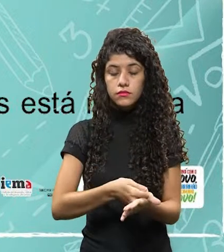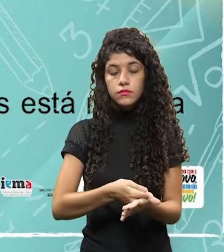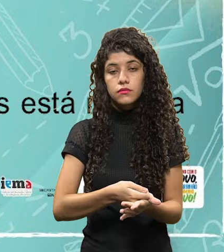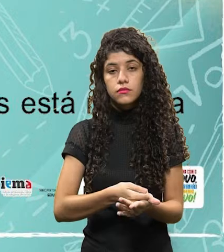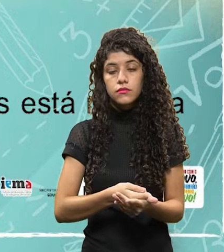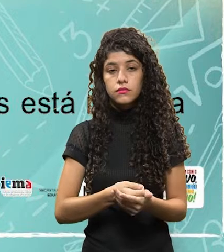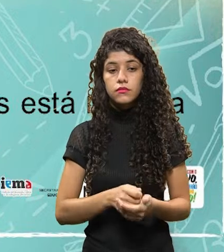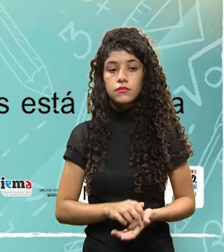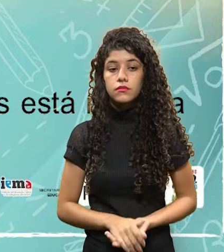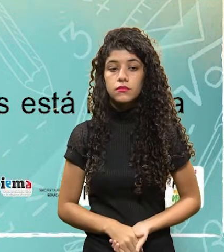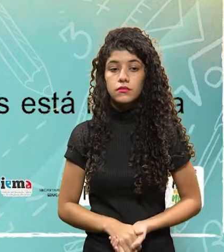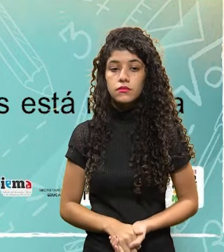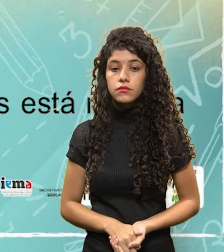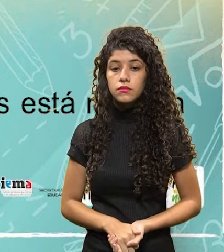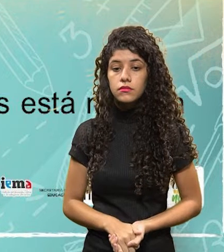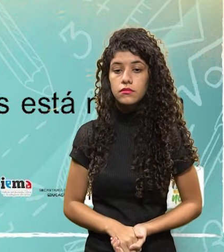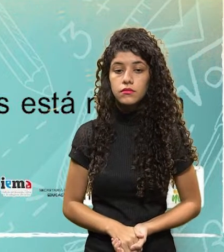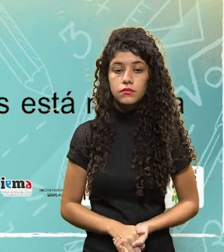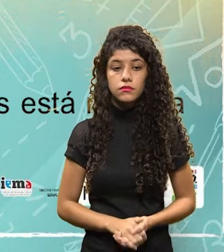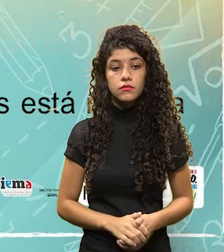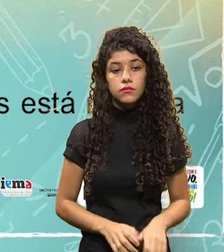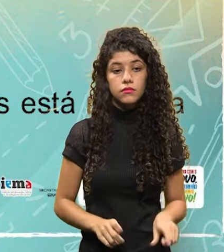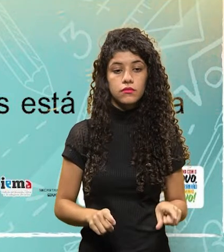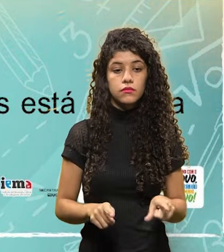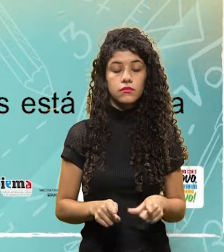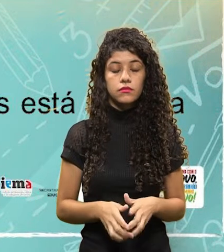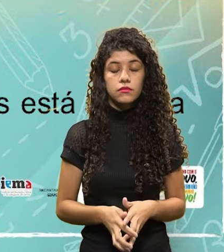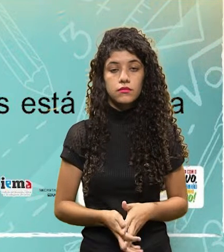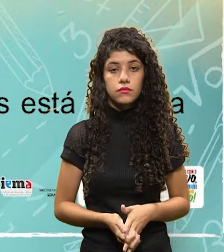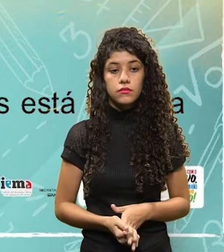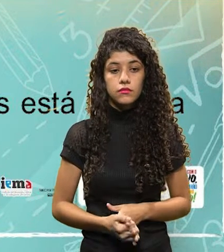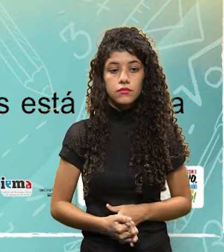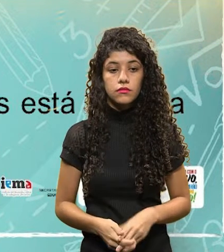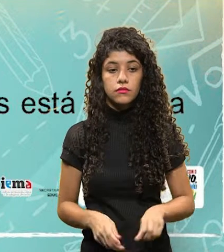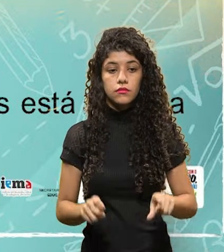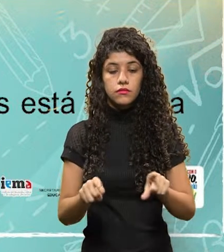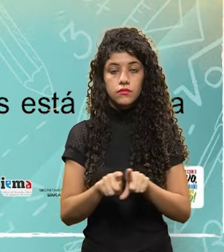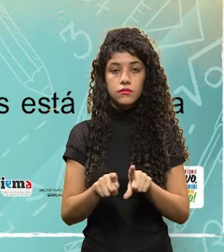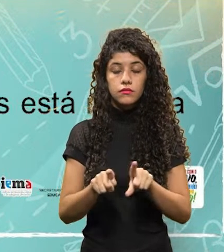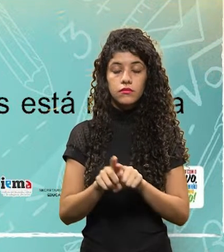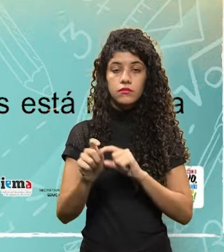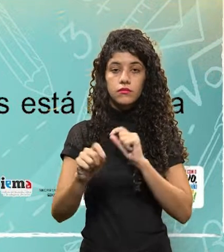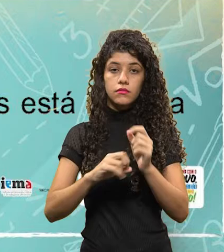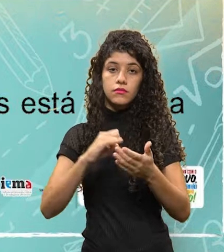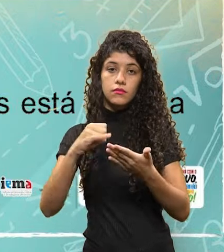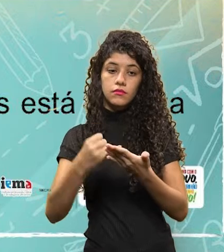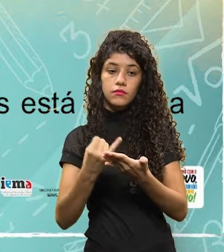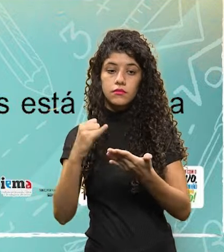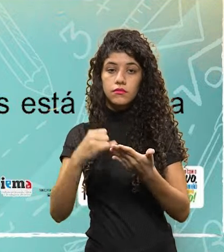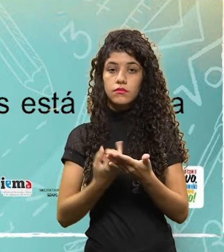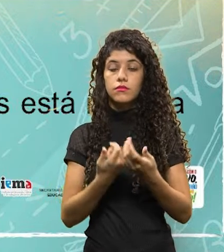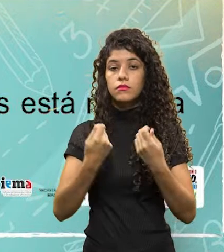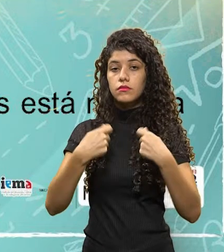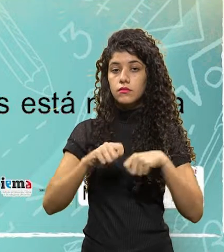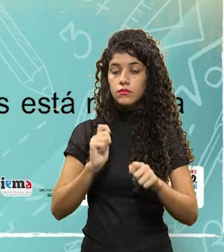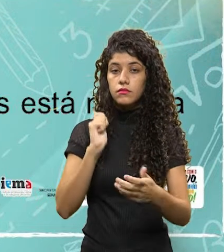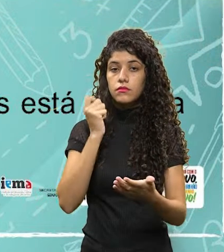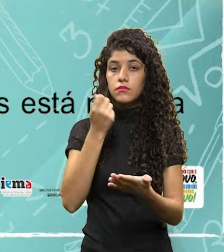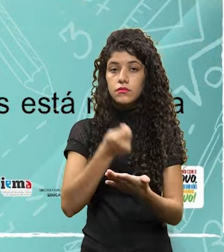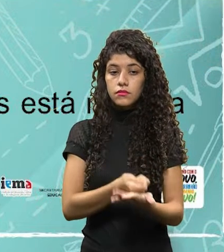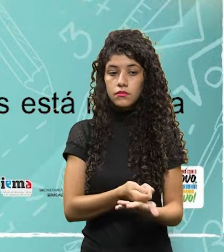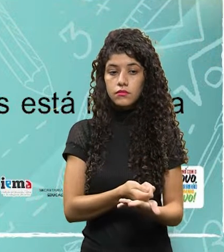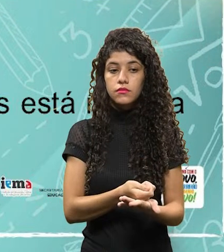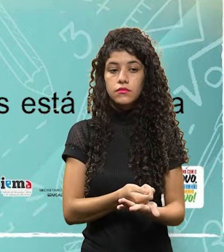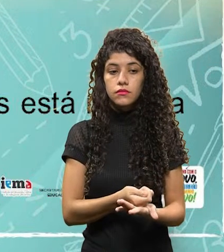Então temos as obrigações o quê? Fornecedores a pagar, os salários a pagar, os empréstimos a pagar, os